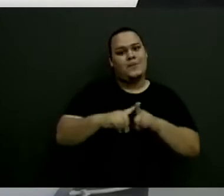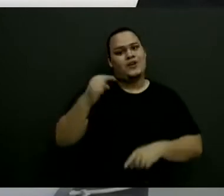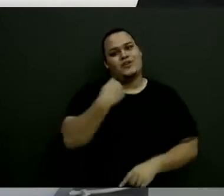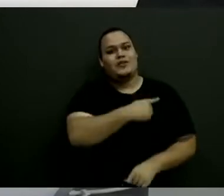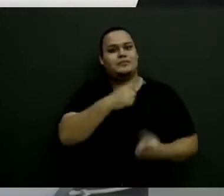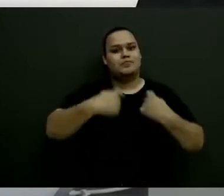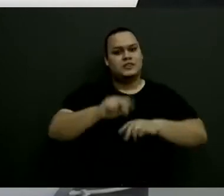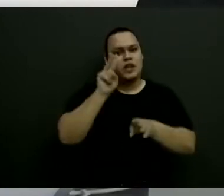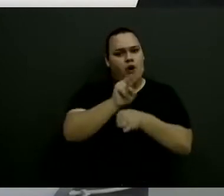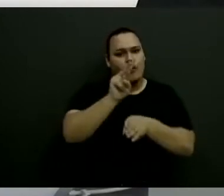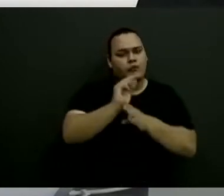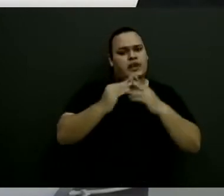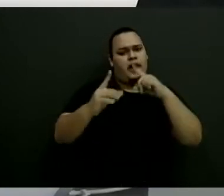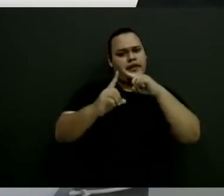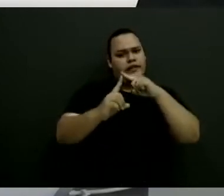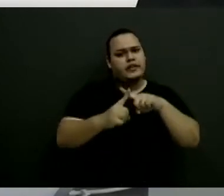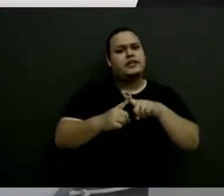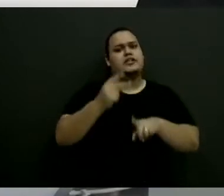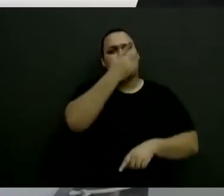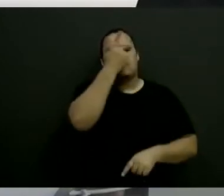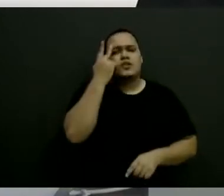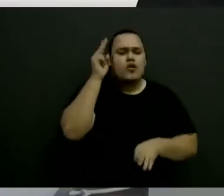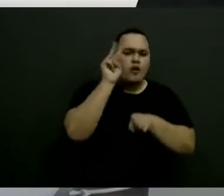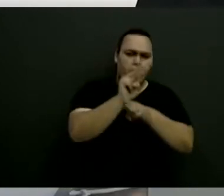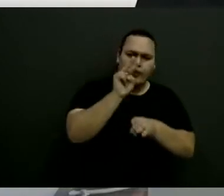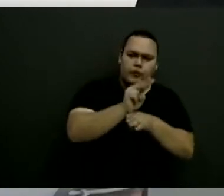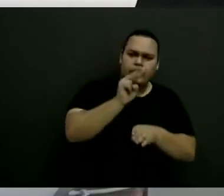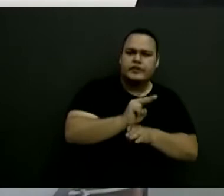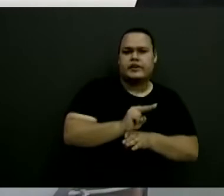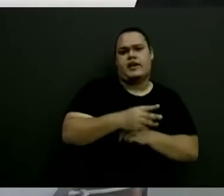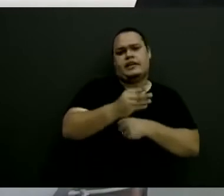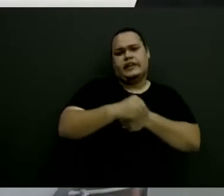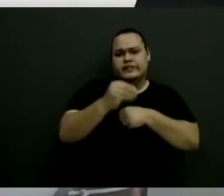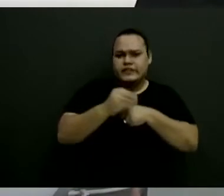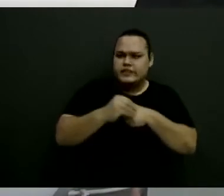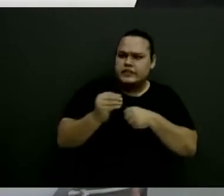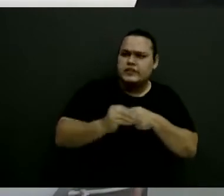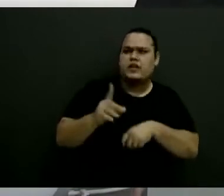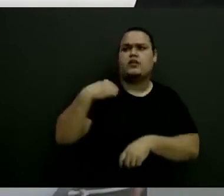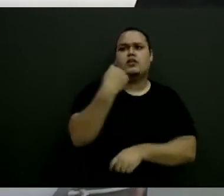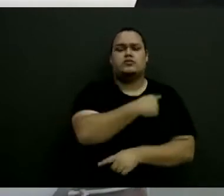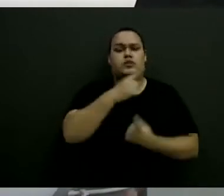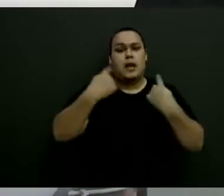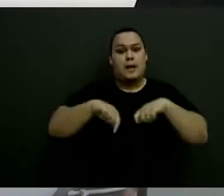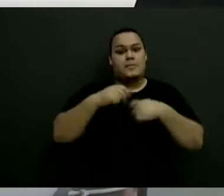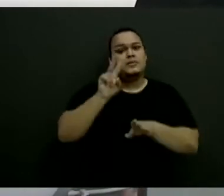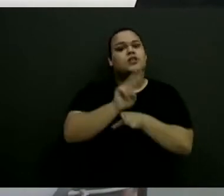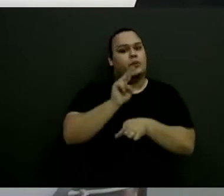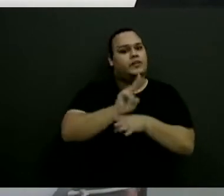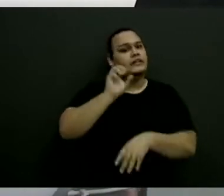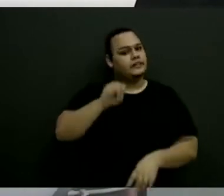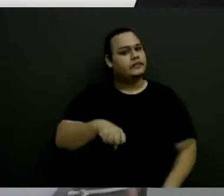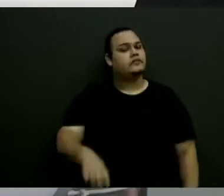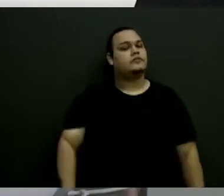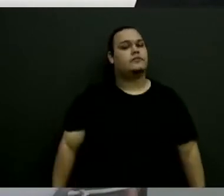o Evangelho, para que a gente possa cuidar, né, das nossas células, das nossas igrejas.